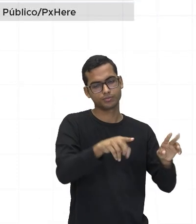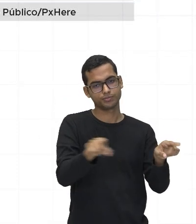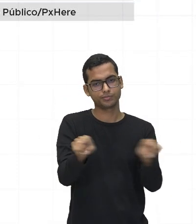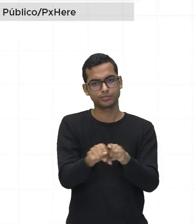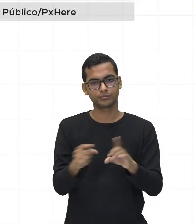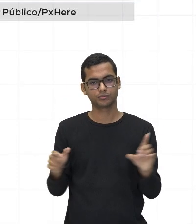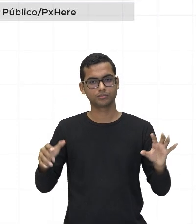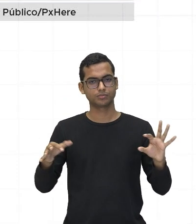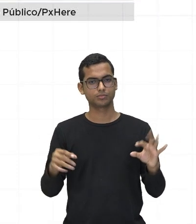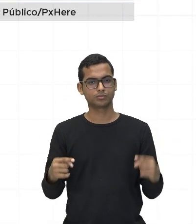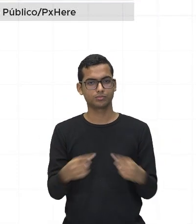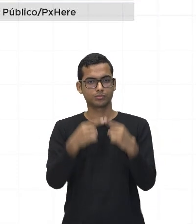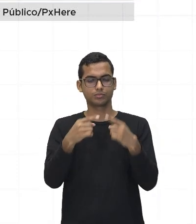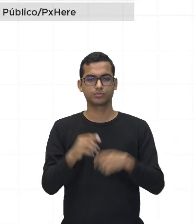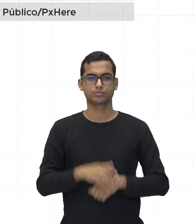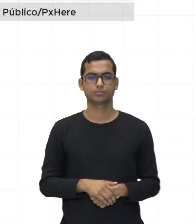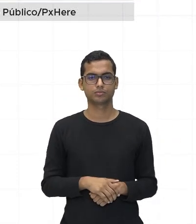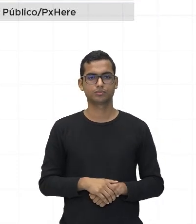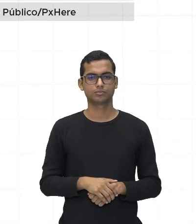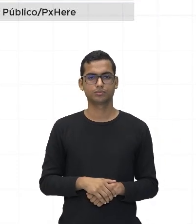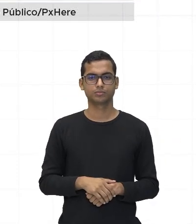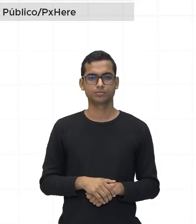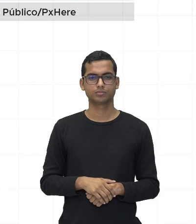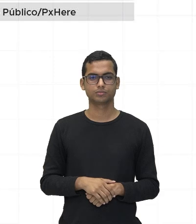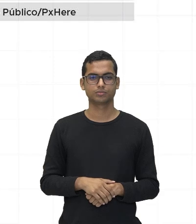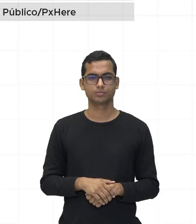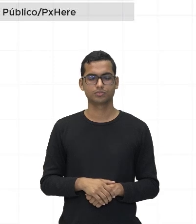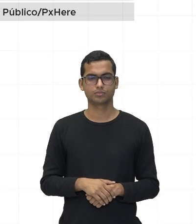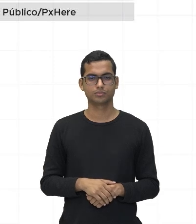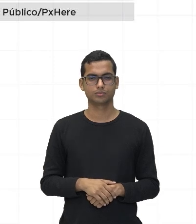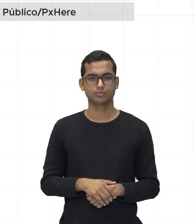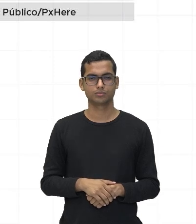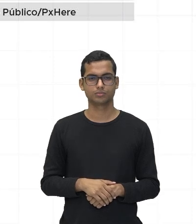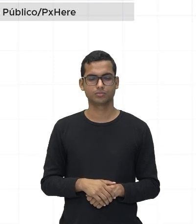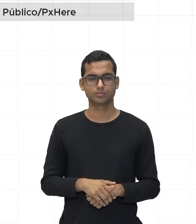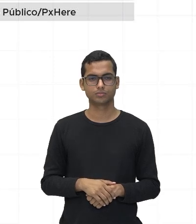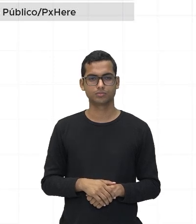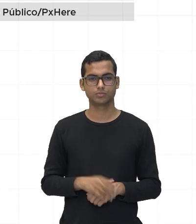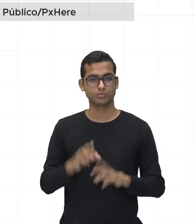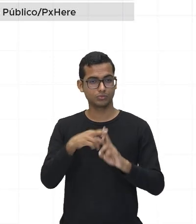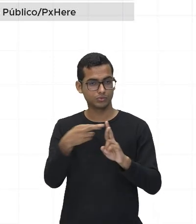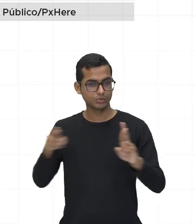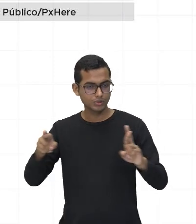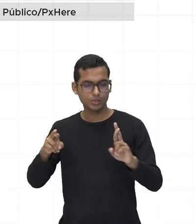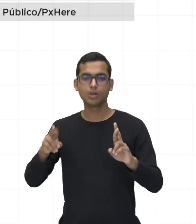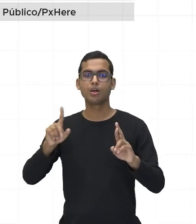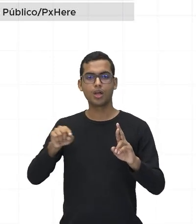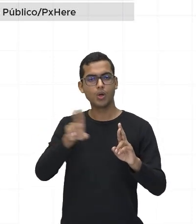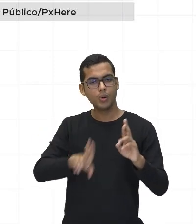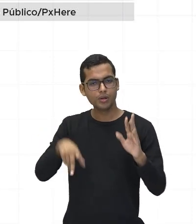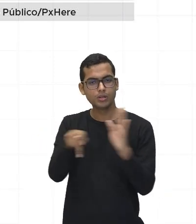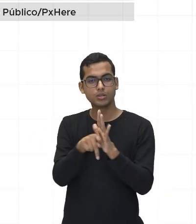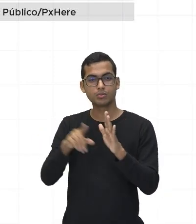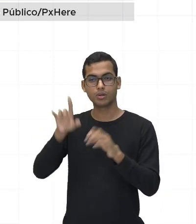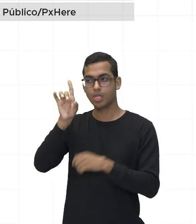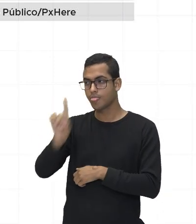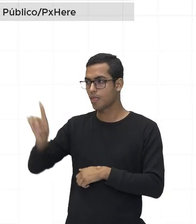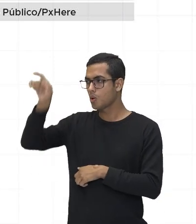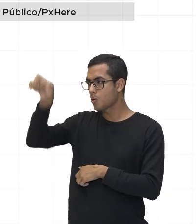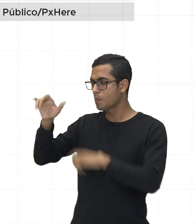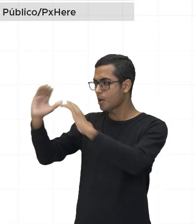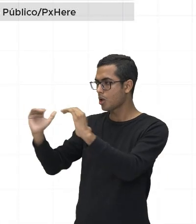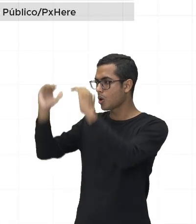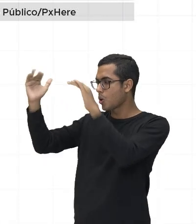Seguindo, a religião, elemento que nos religa com Deus, é o ambiente onde mitos